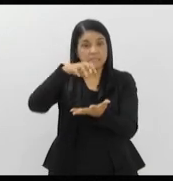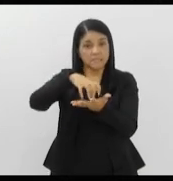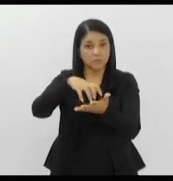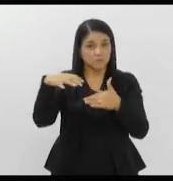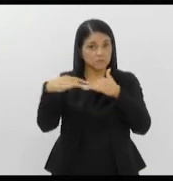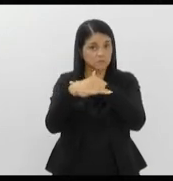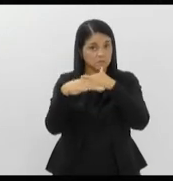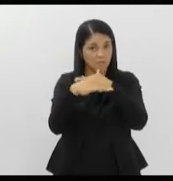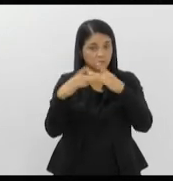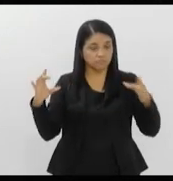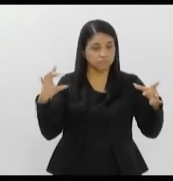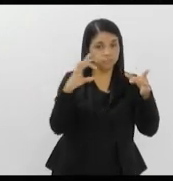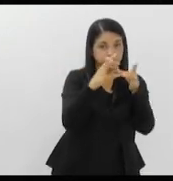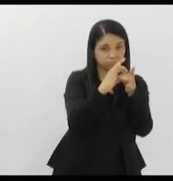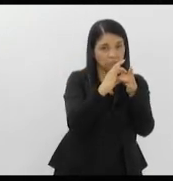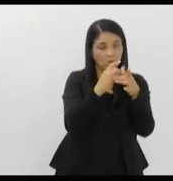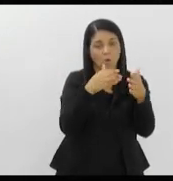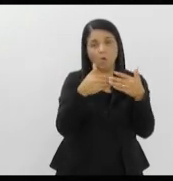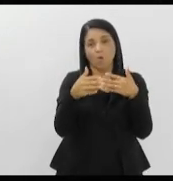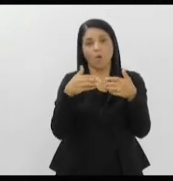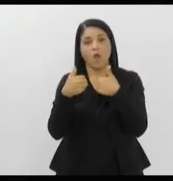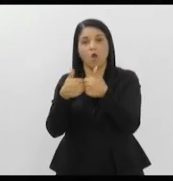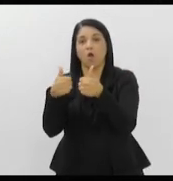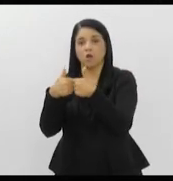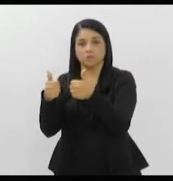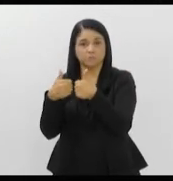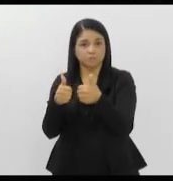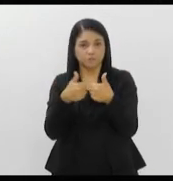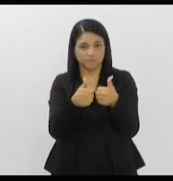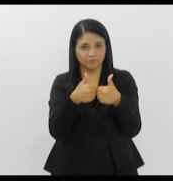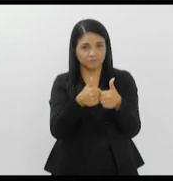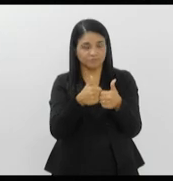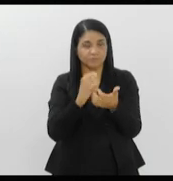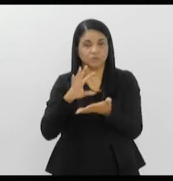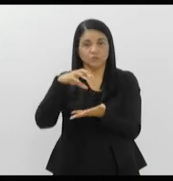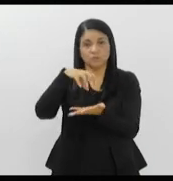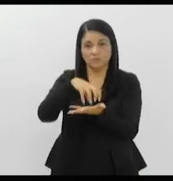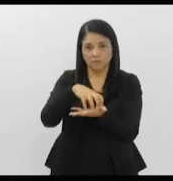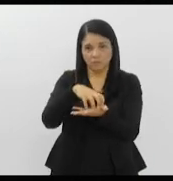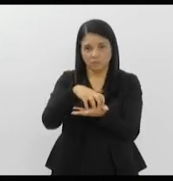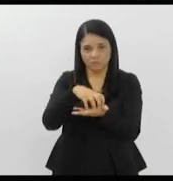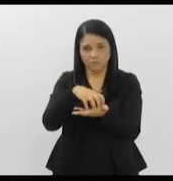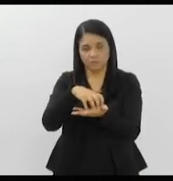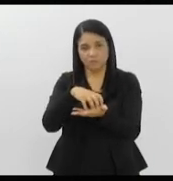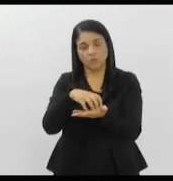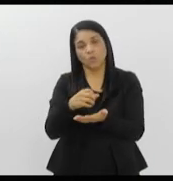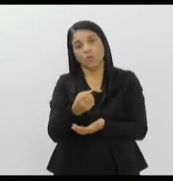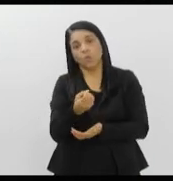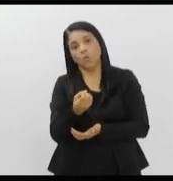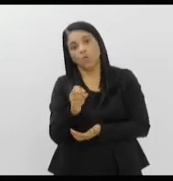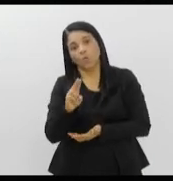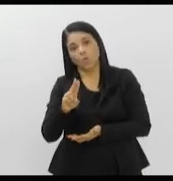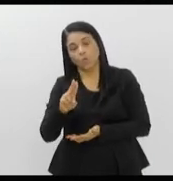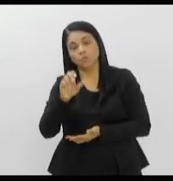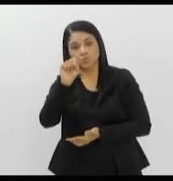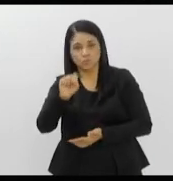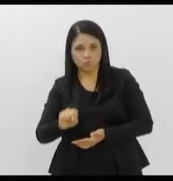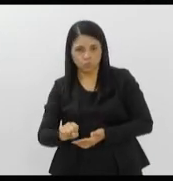e se conecta com qualquer condução que venha do centro ou da Zona Sul.